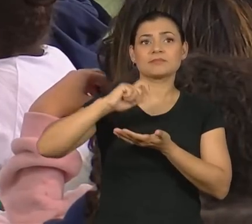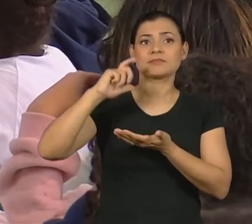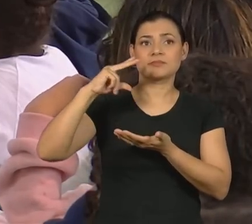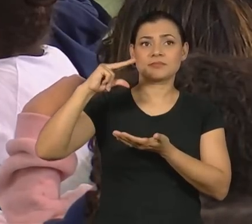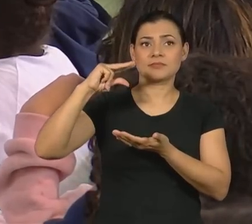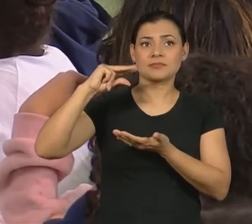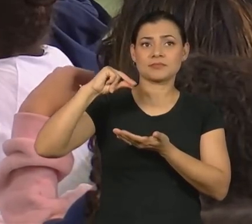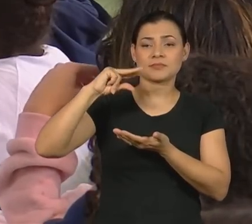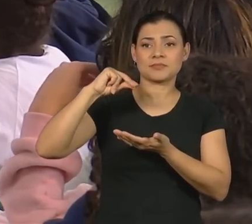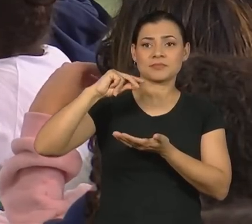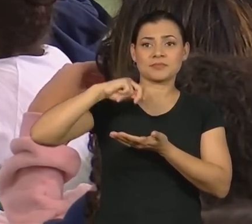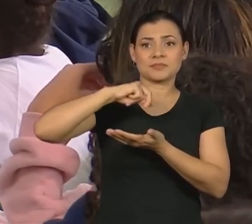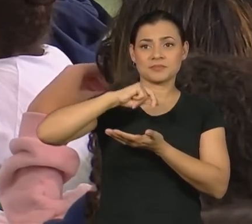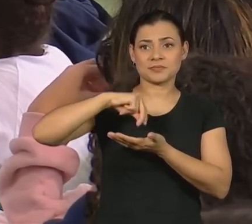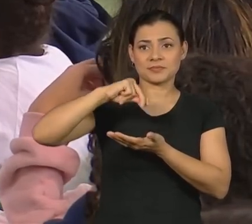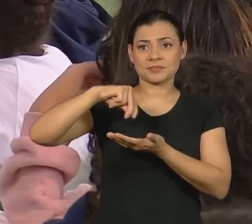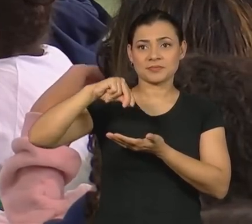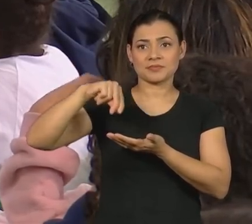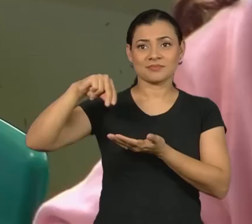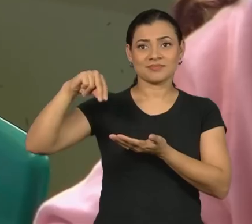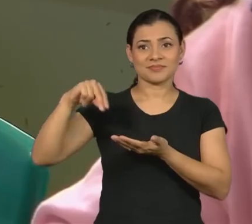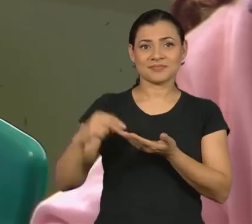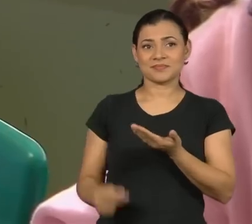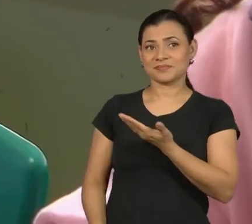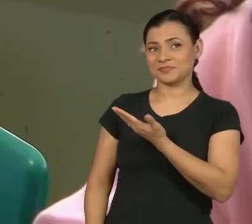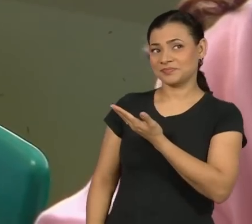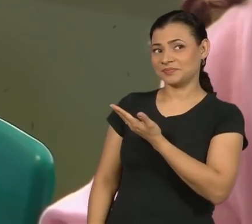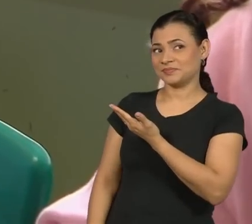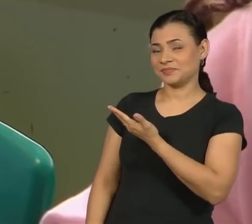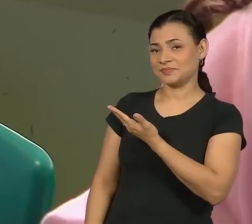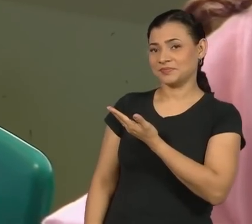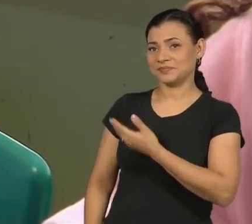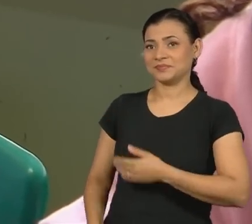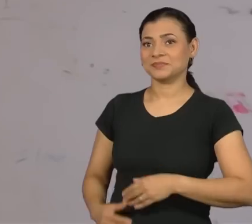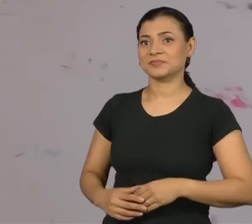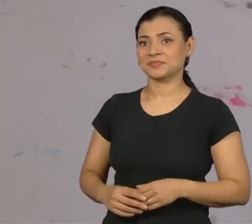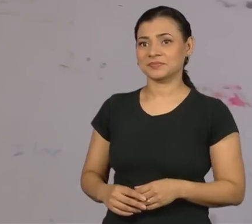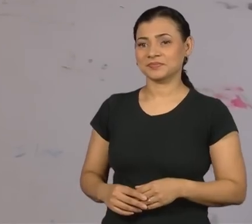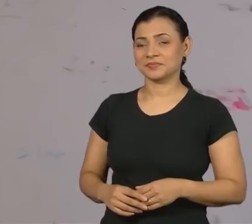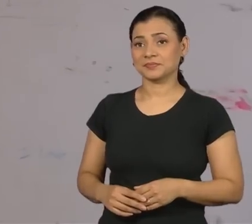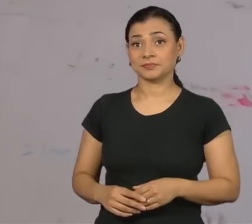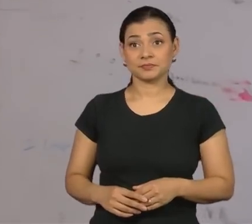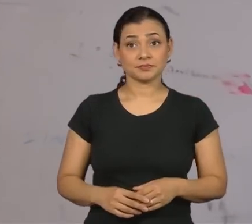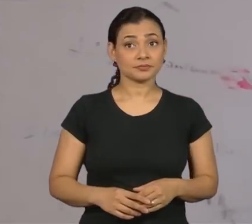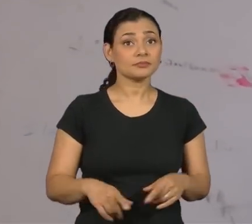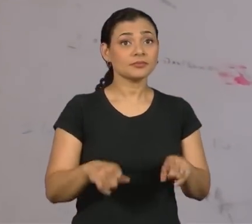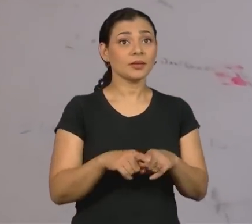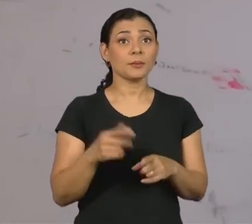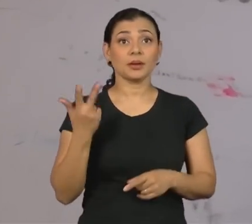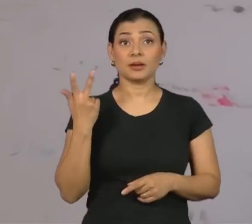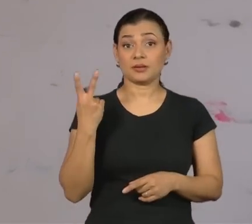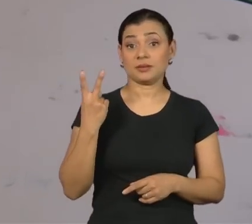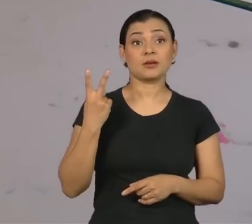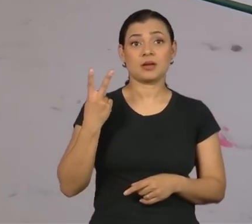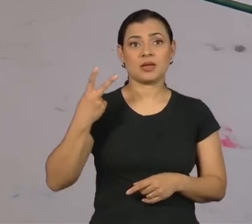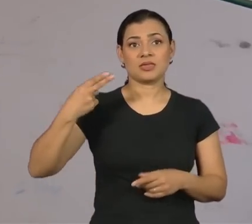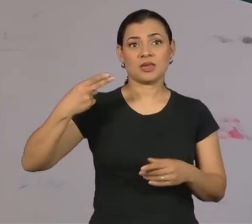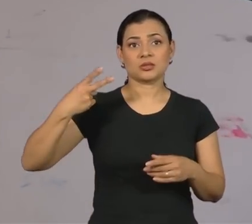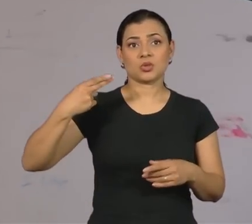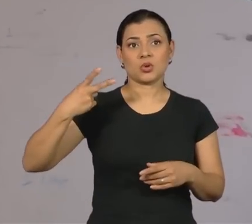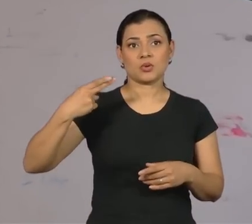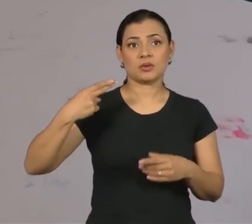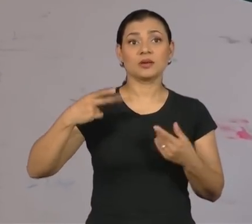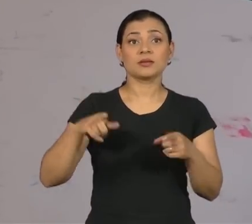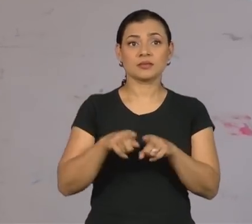que é esse movimento que a gente precisa fazer para conseguir aprender a escrever. A questão da própria tesoura mola, que facilita